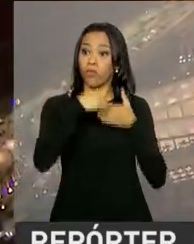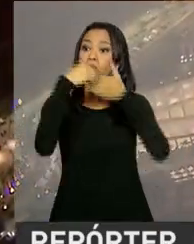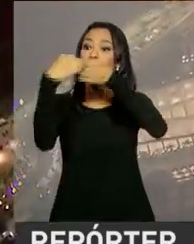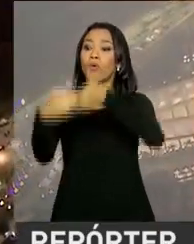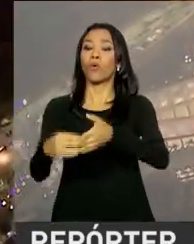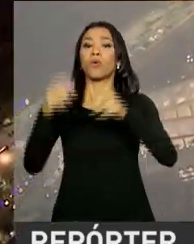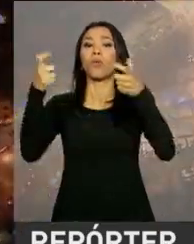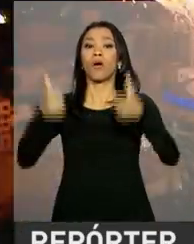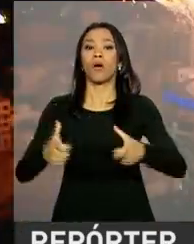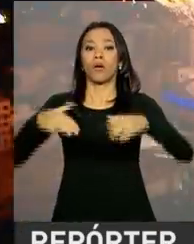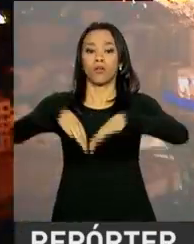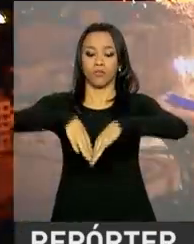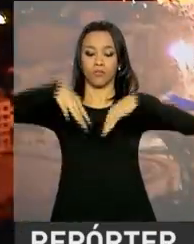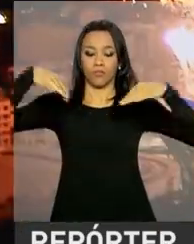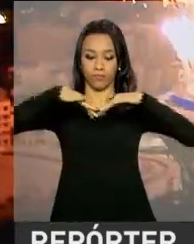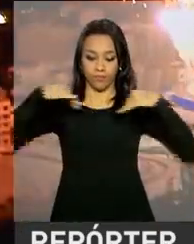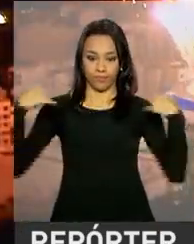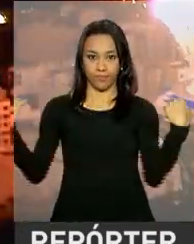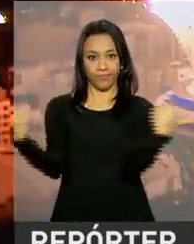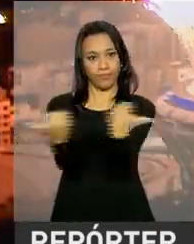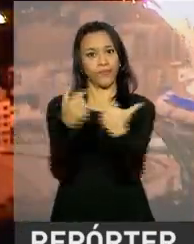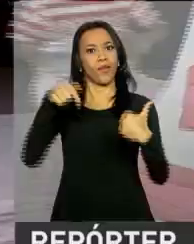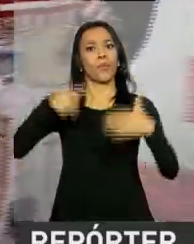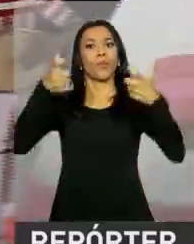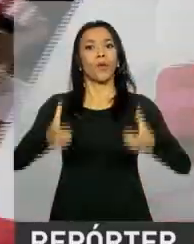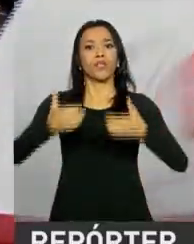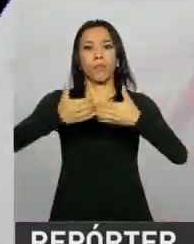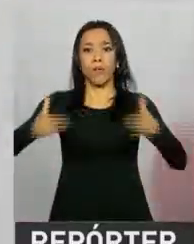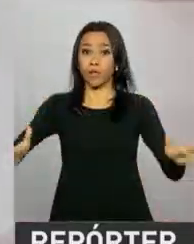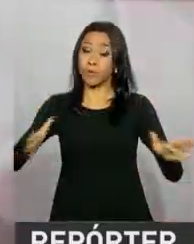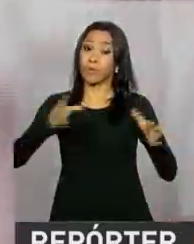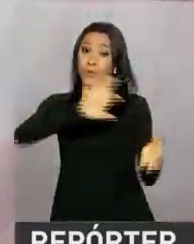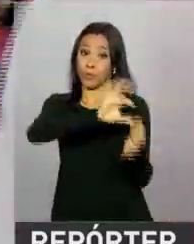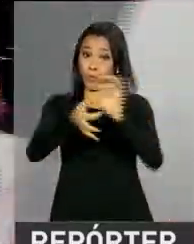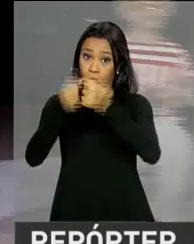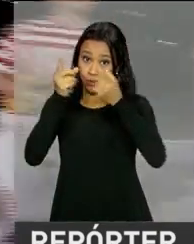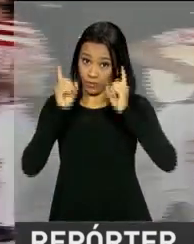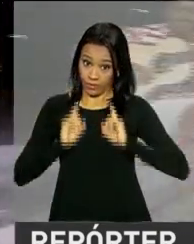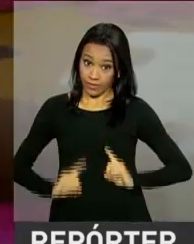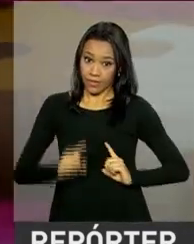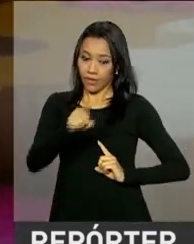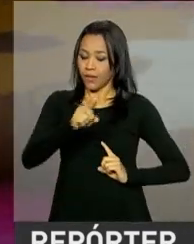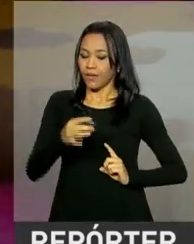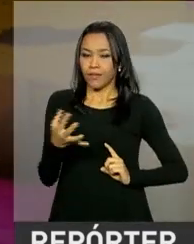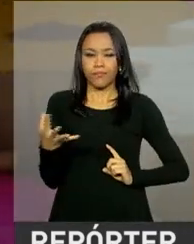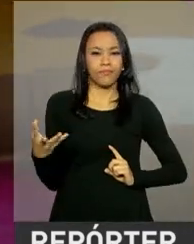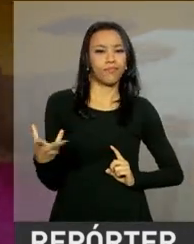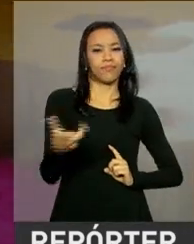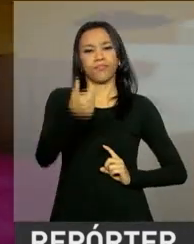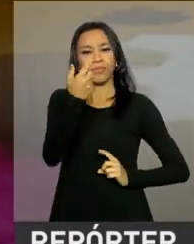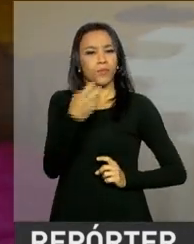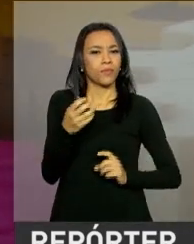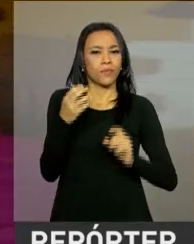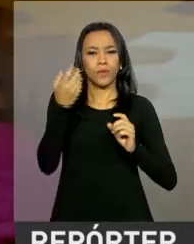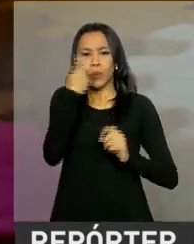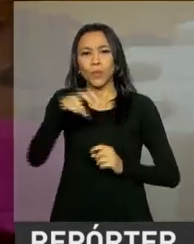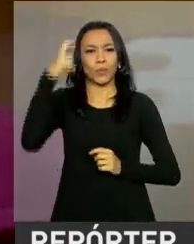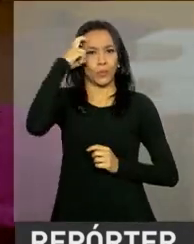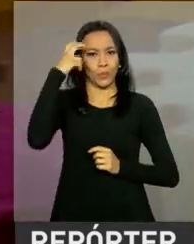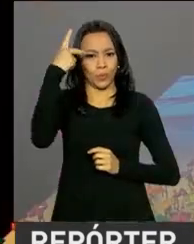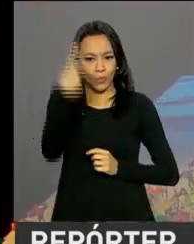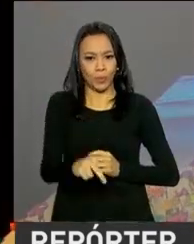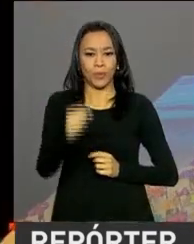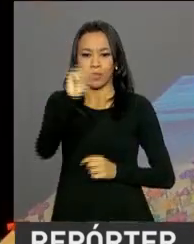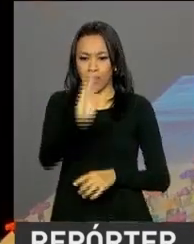estádio do Maracanã, palco da cerimônia de abertura. A festa não poderia ser mais brasileira. Começou com roda de